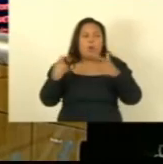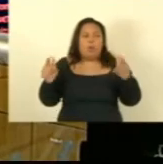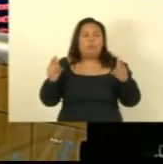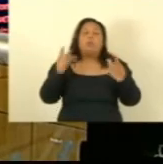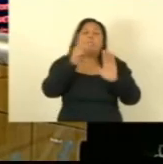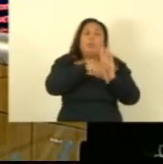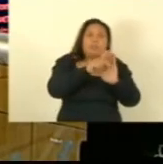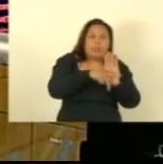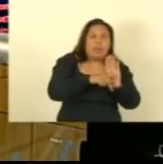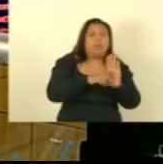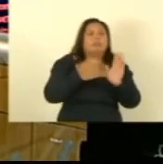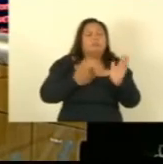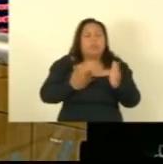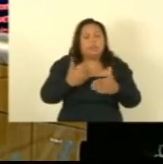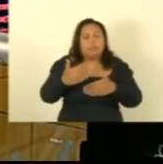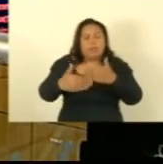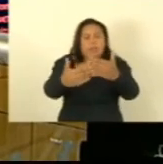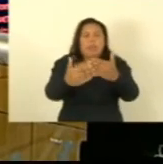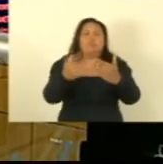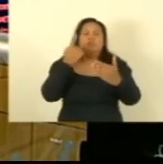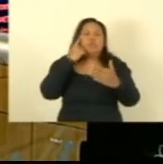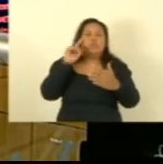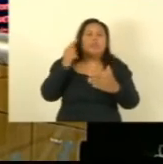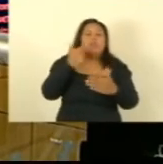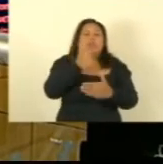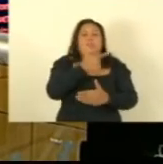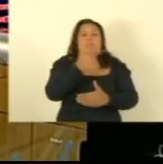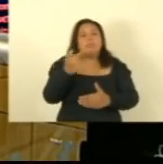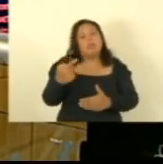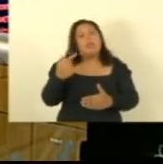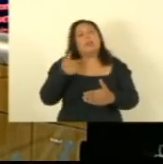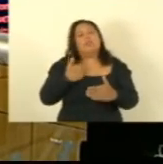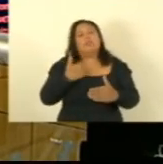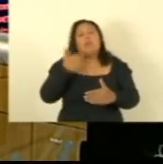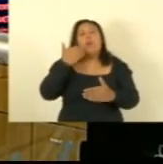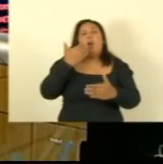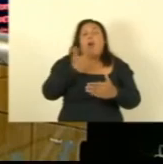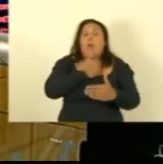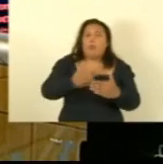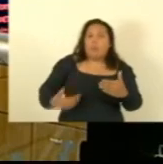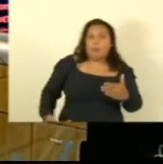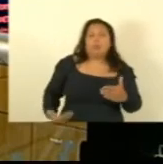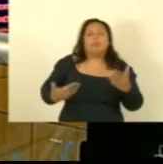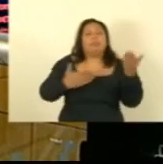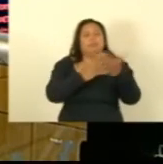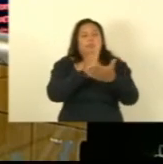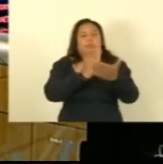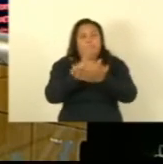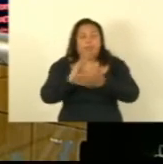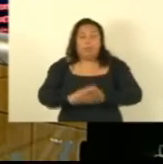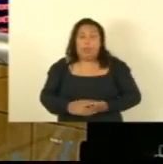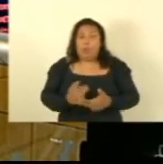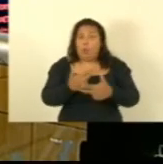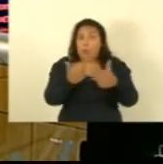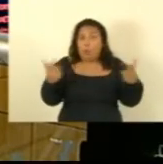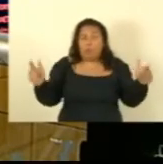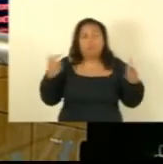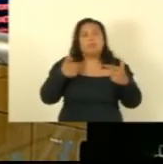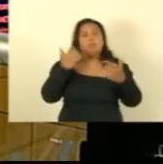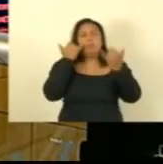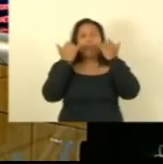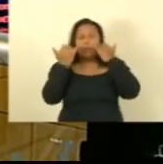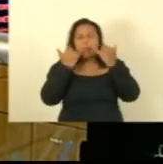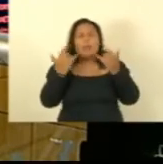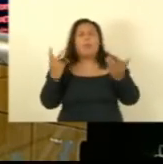projetos de lei começaram a tramitar e 27 indicações ao governador do estado foram aprovadas. Mais informações sobre tudo o que aconteceu